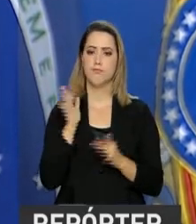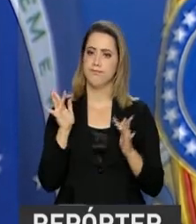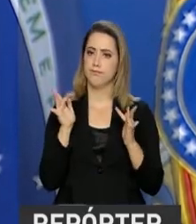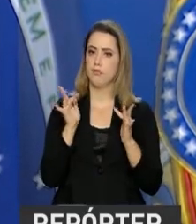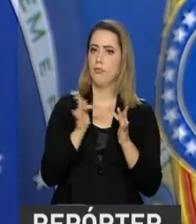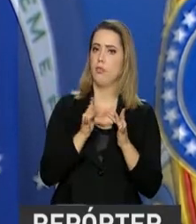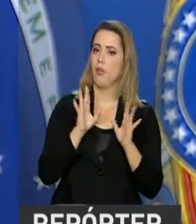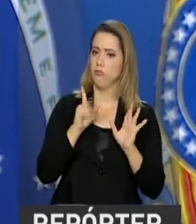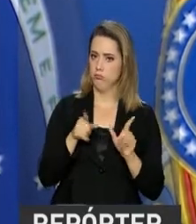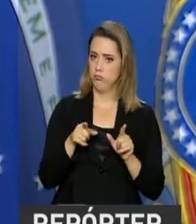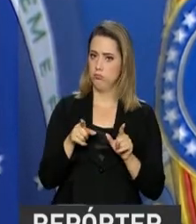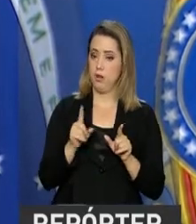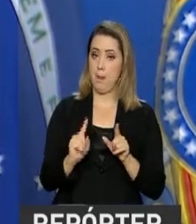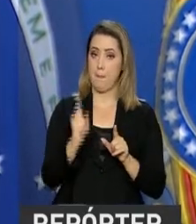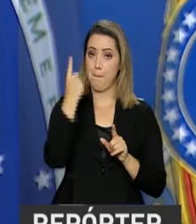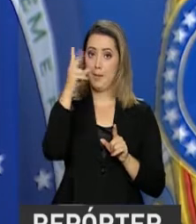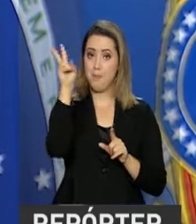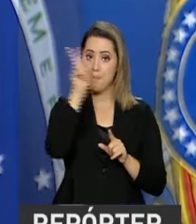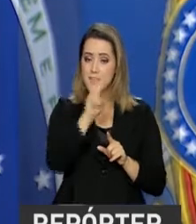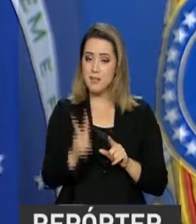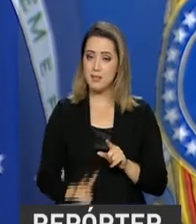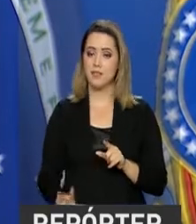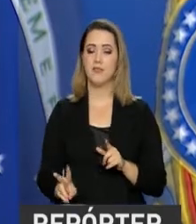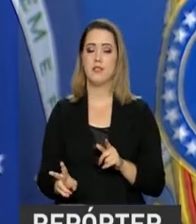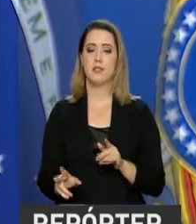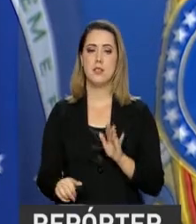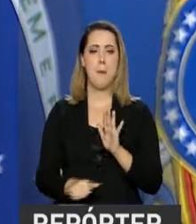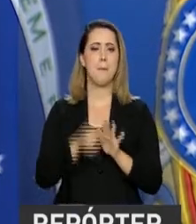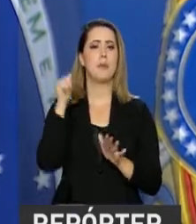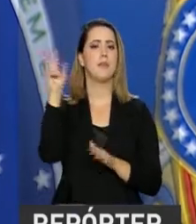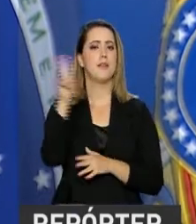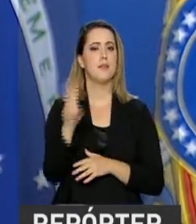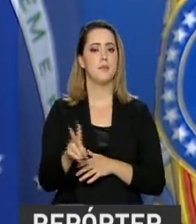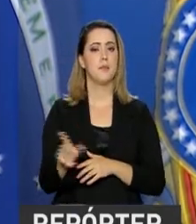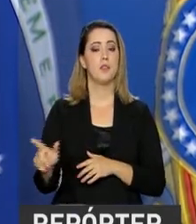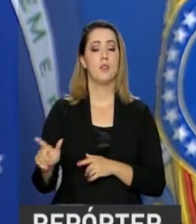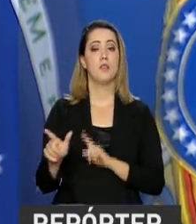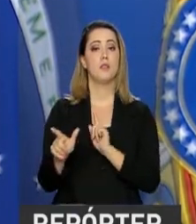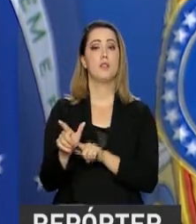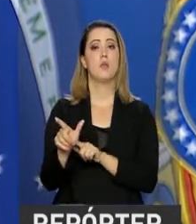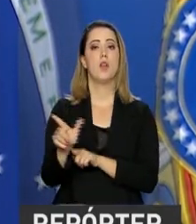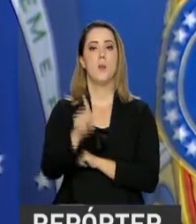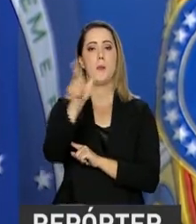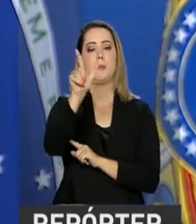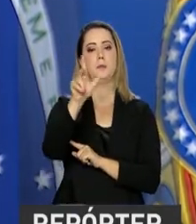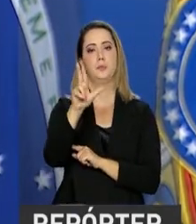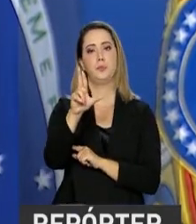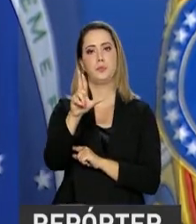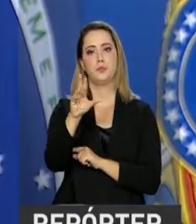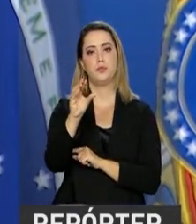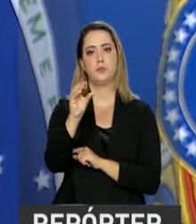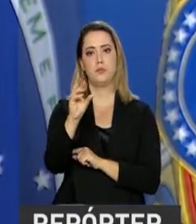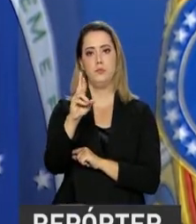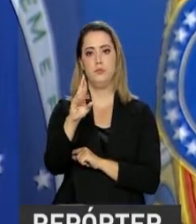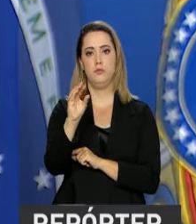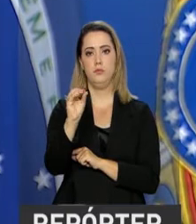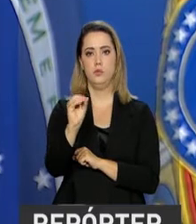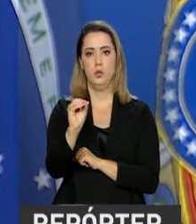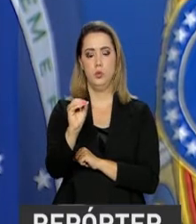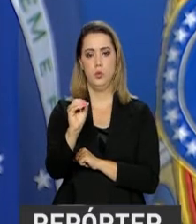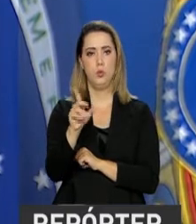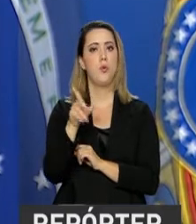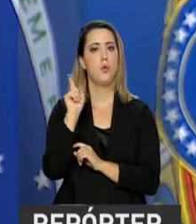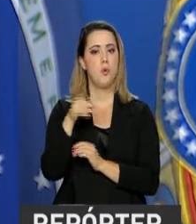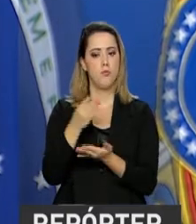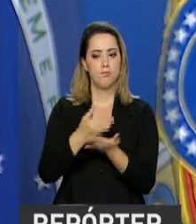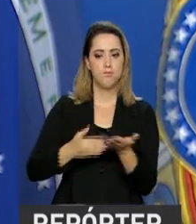é a primeira vez que os lucros dos lucros do são divididos nos verdadeiros donos do